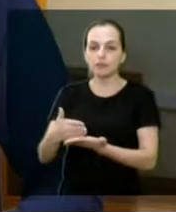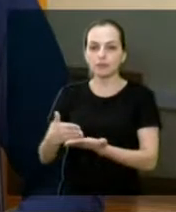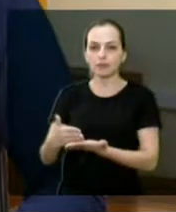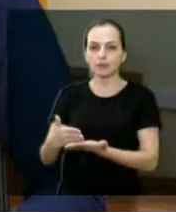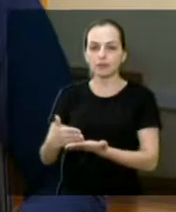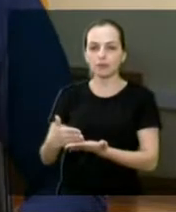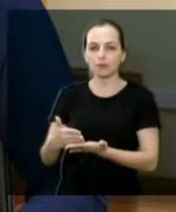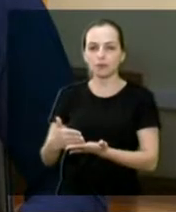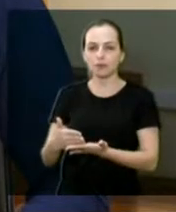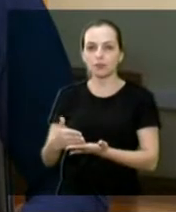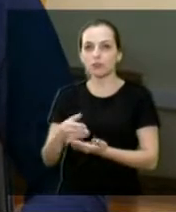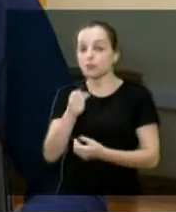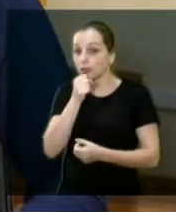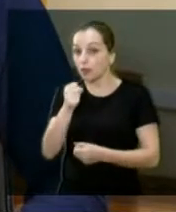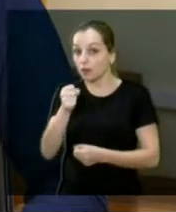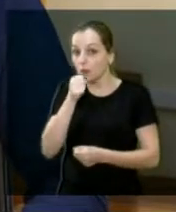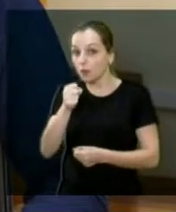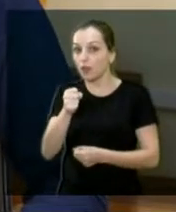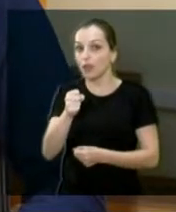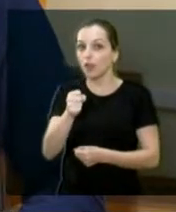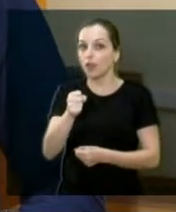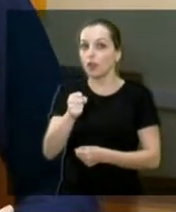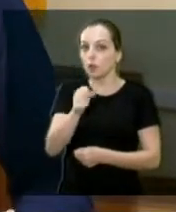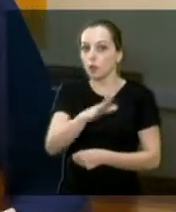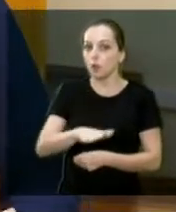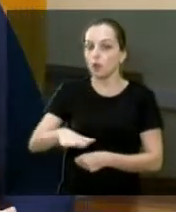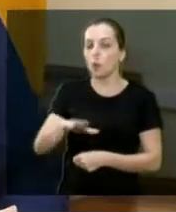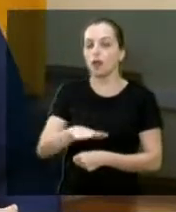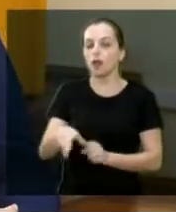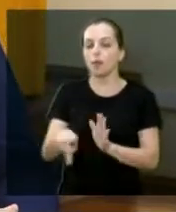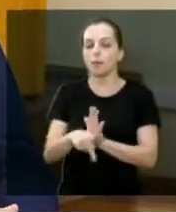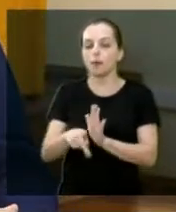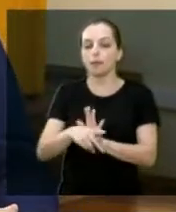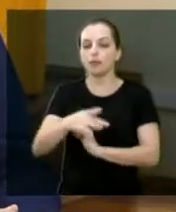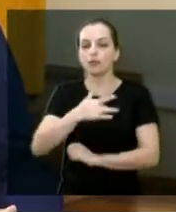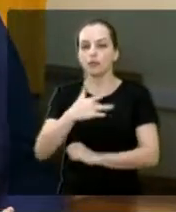uma matéria no Serviço Especial de Saúde, o doutor